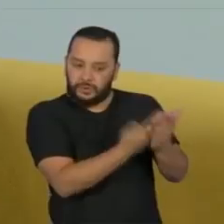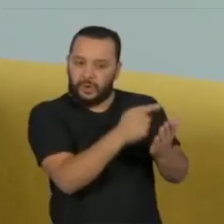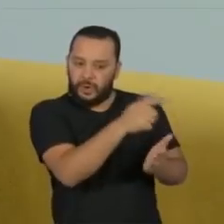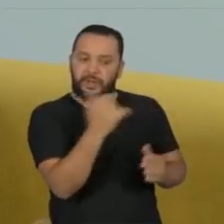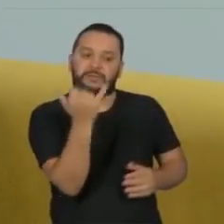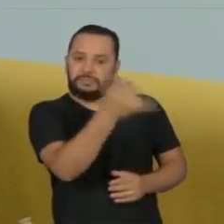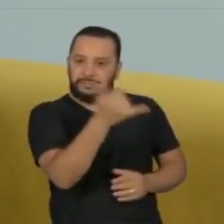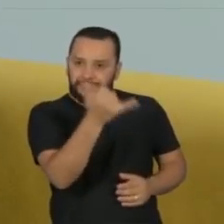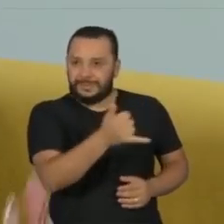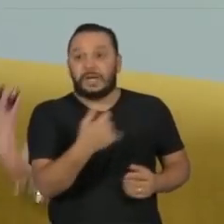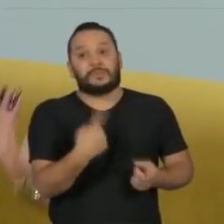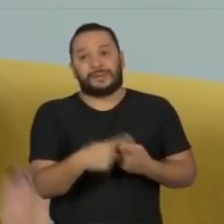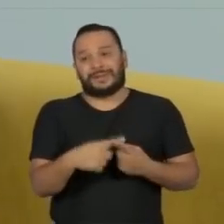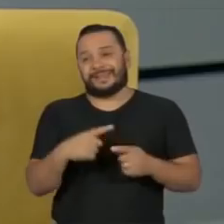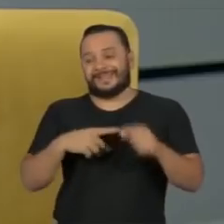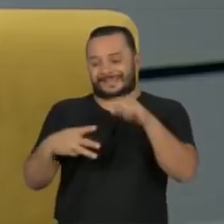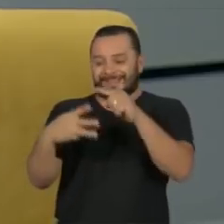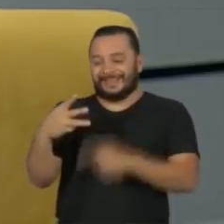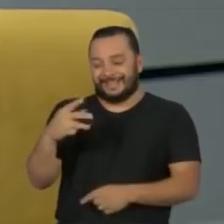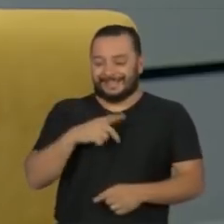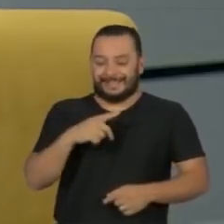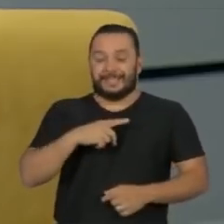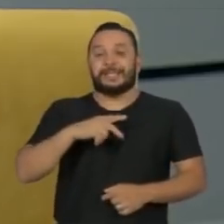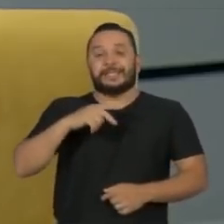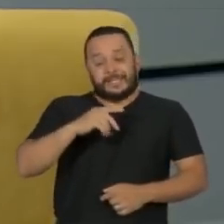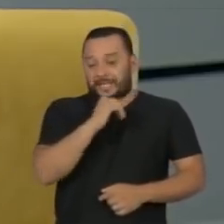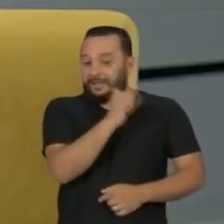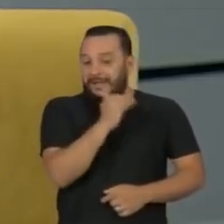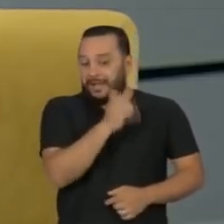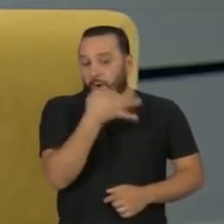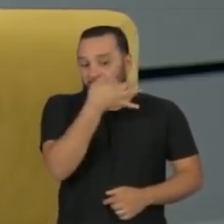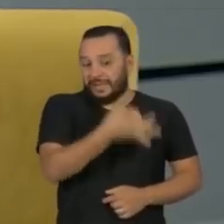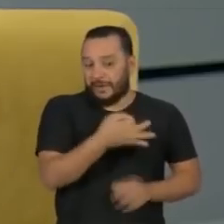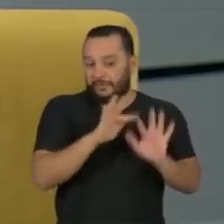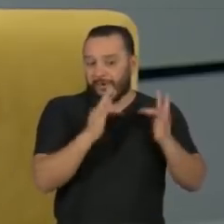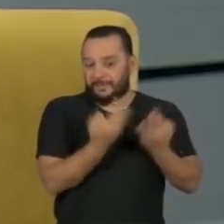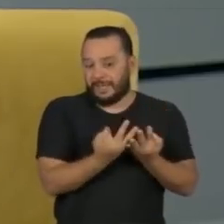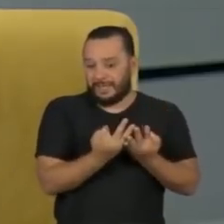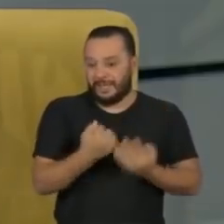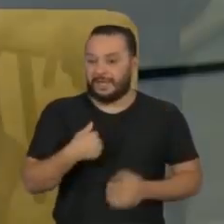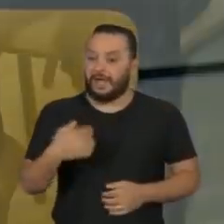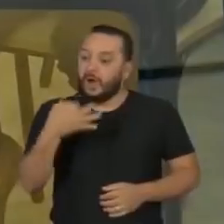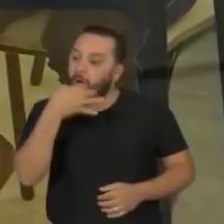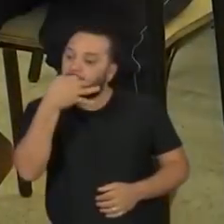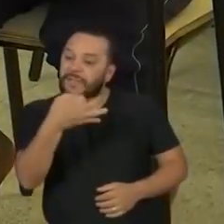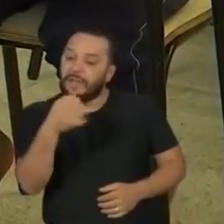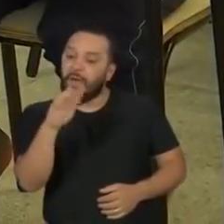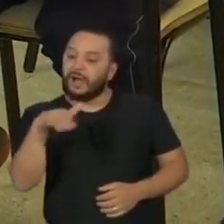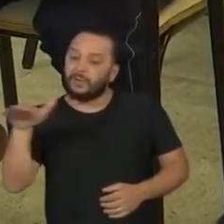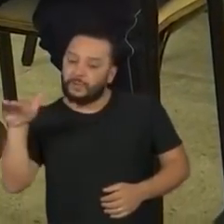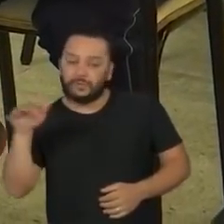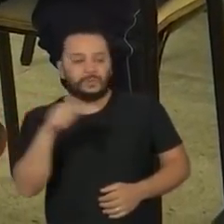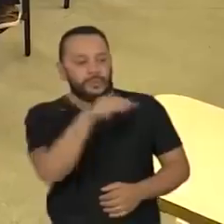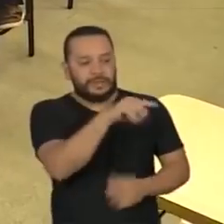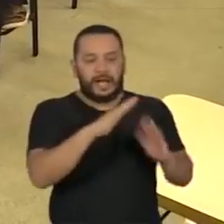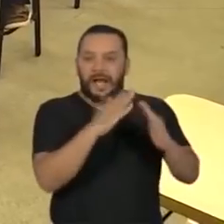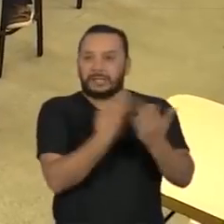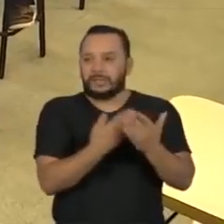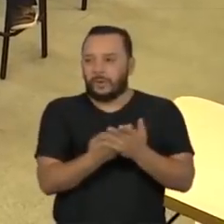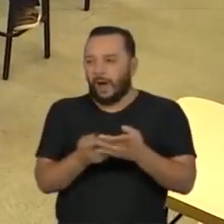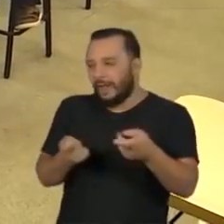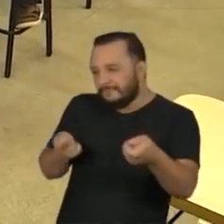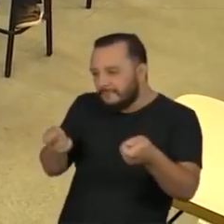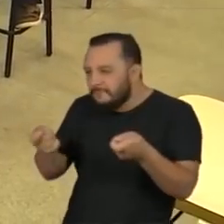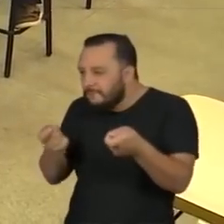3 histórias ali, né? Então, a história da família, a história do aluno e a escola tentando ajudar. Então, se nós